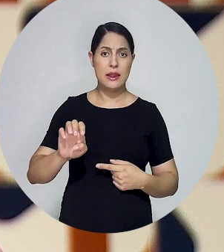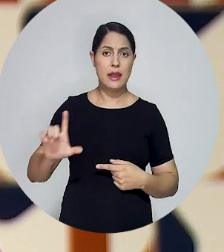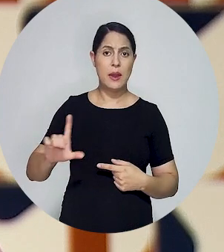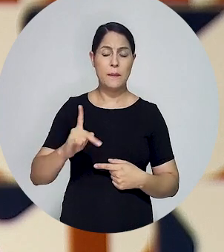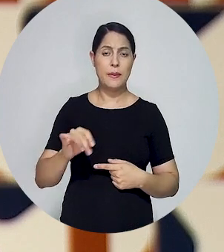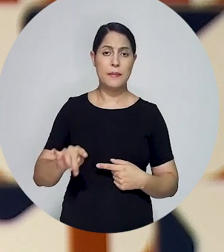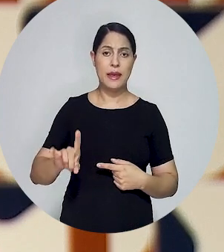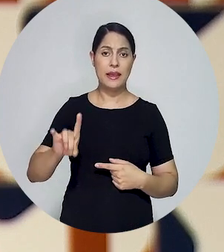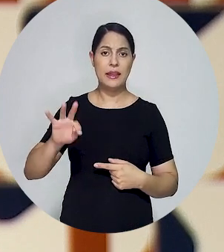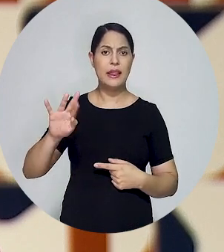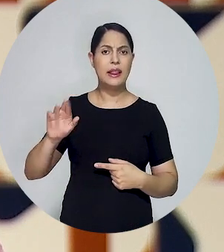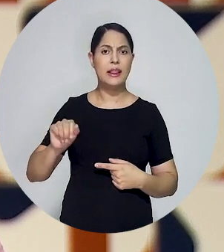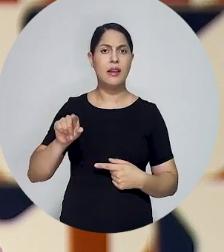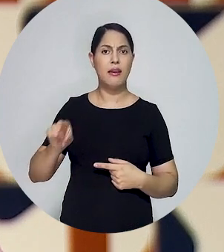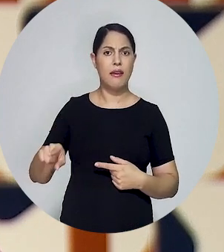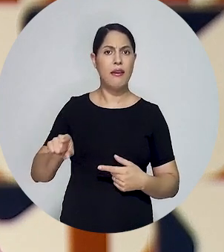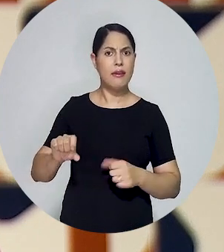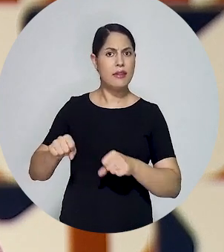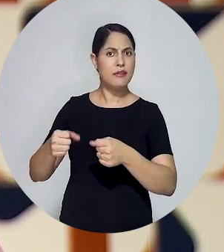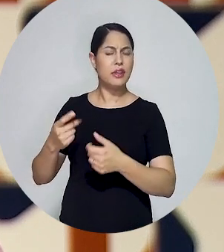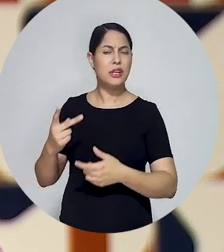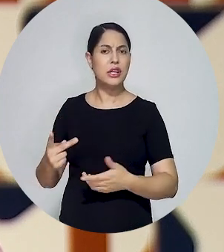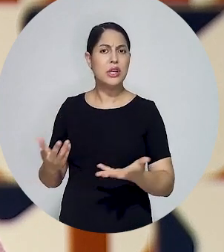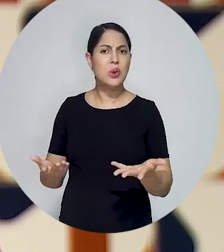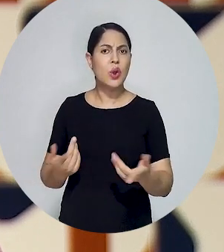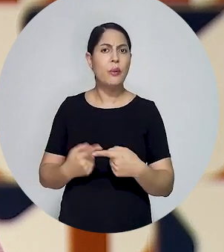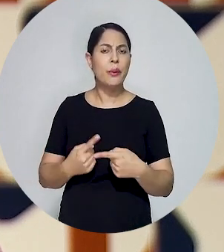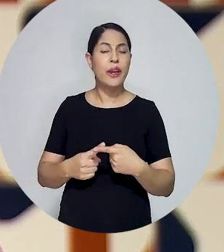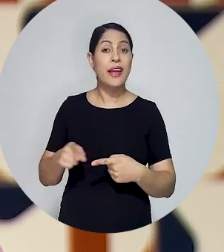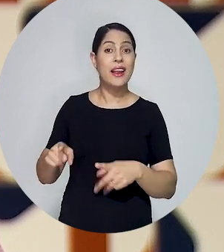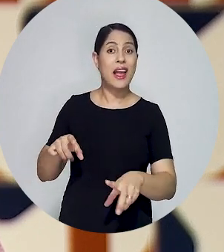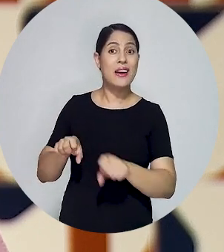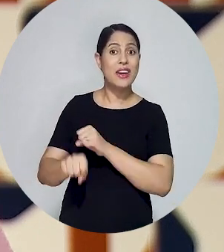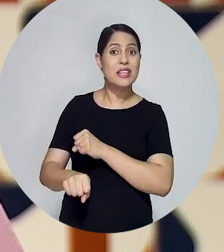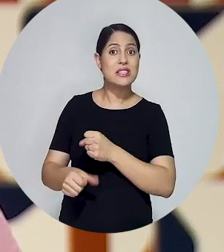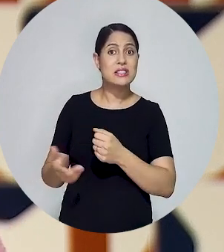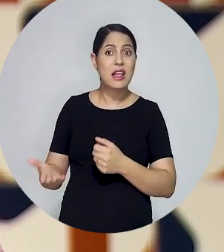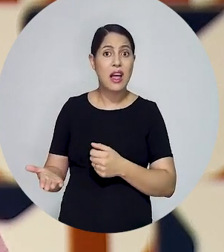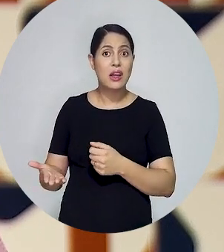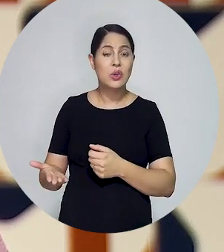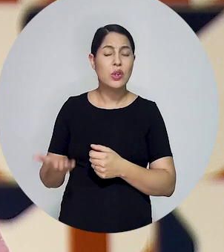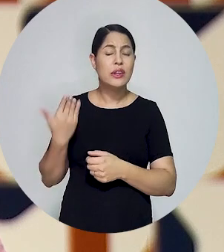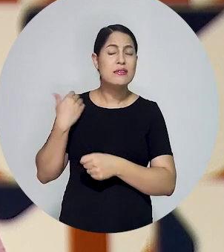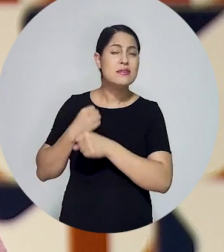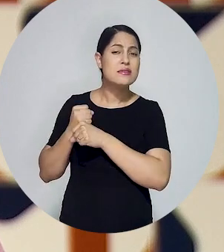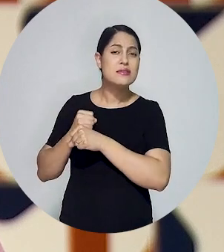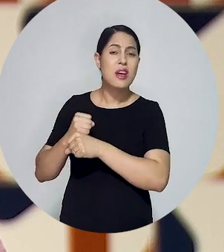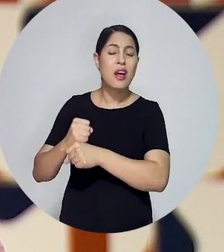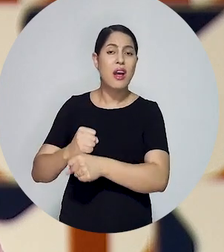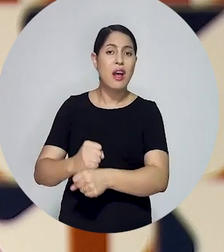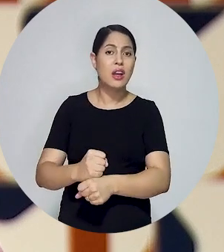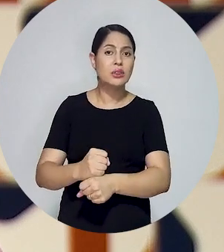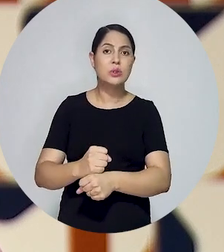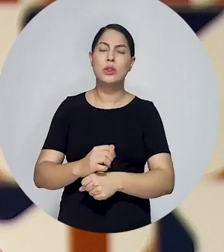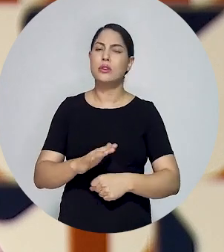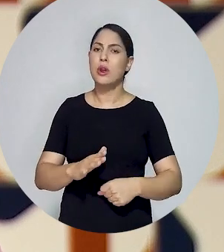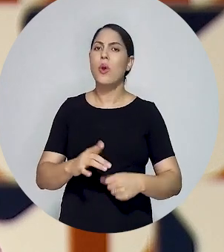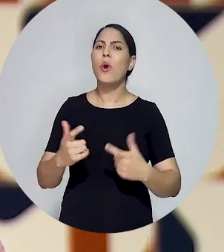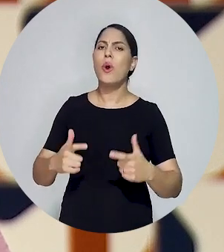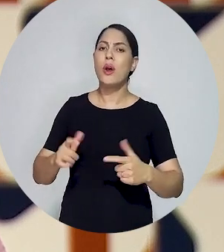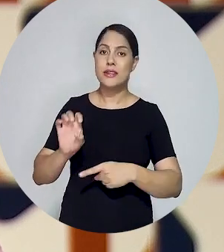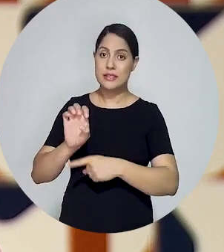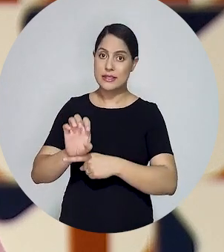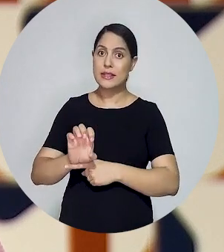humanos Gabriel Pimenta. Ele foi assassinado há 40 anos no Pará. O processo marca uma resposta a esses anos de